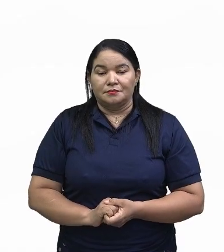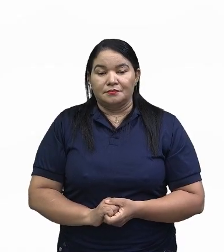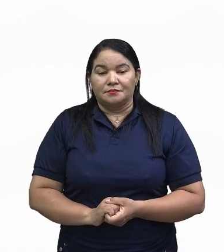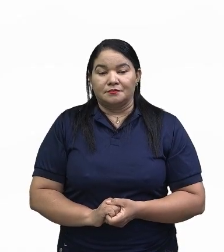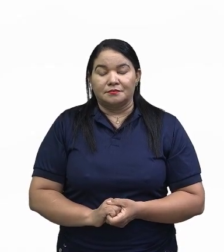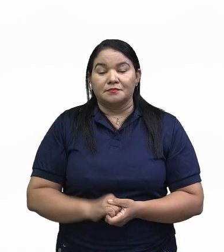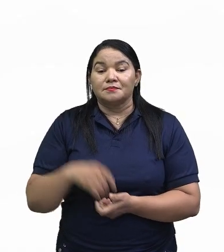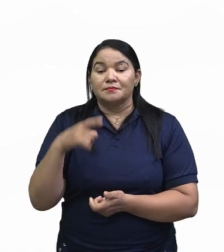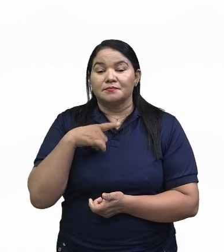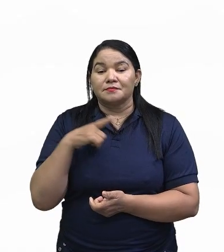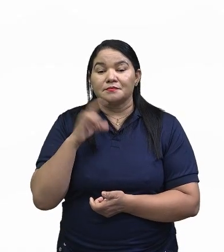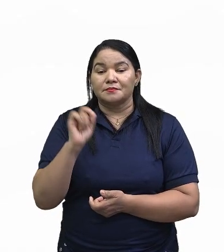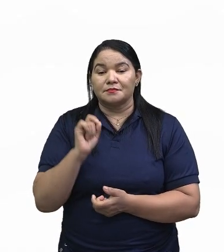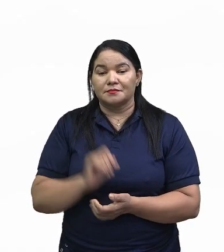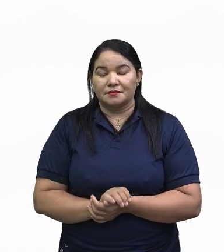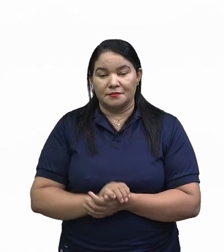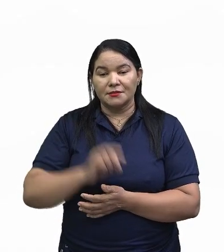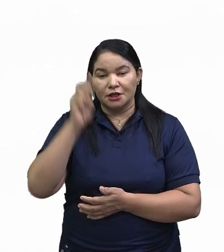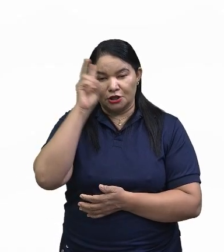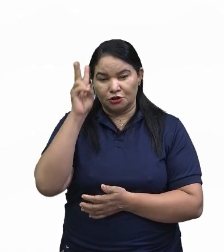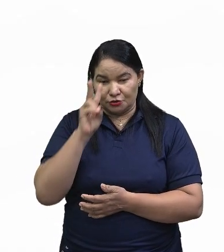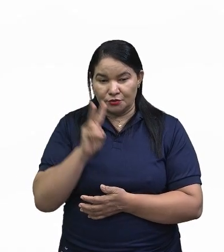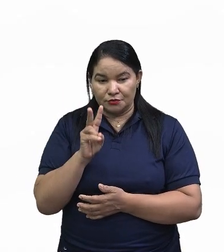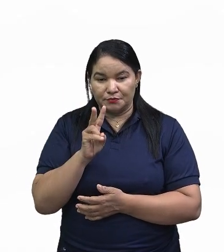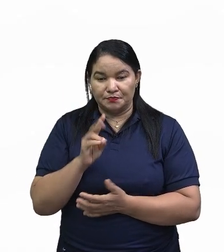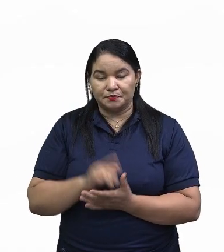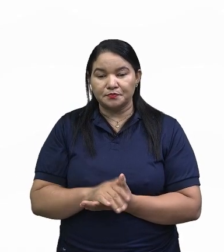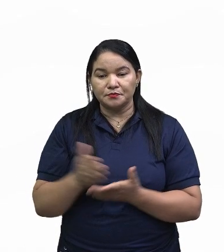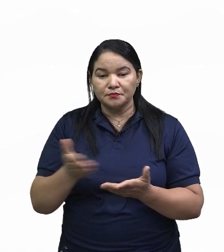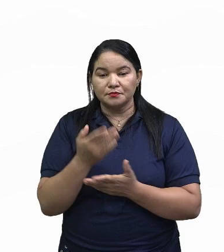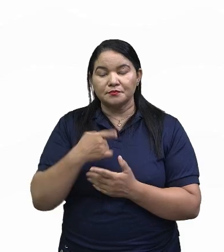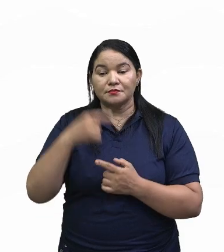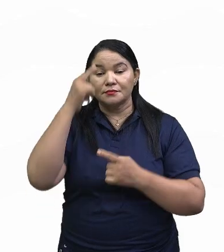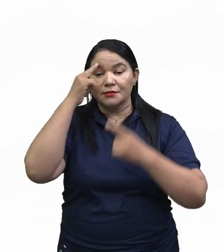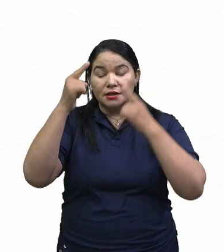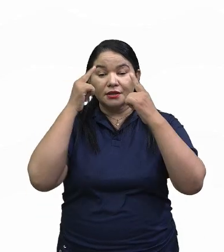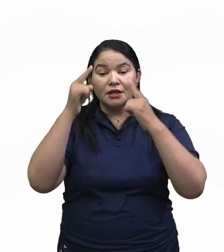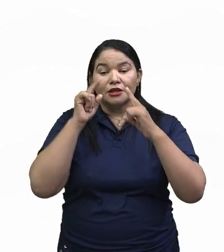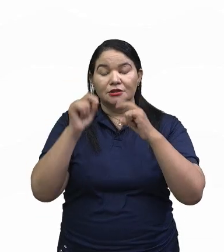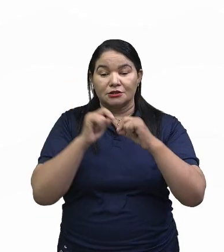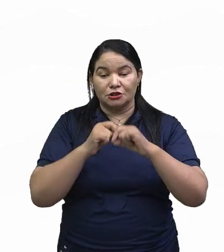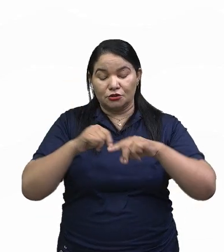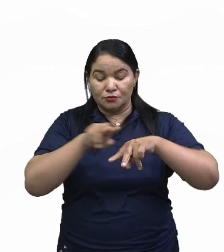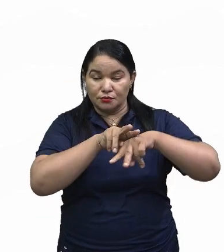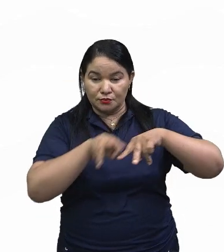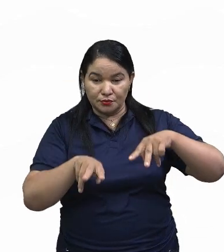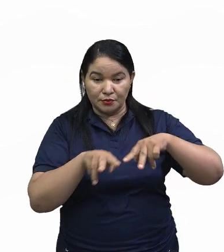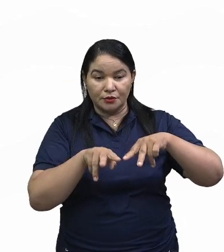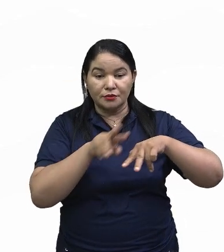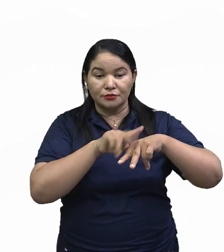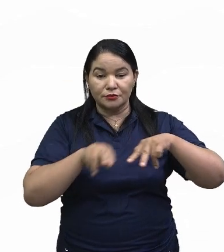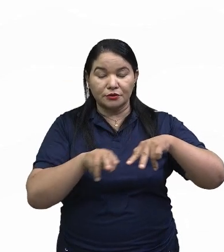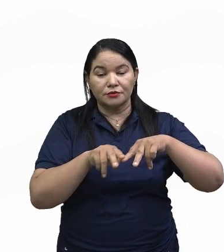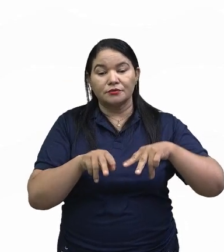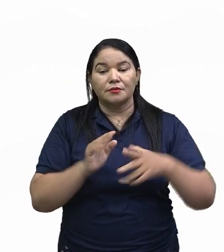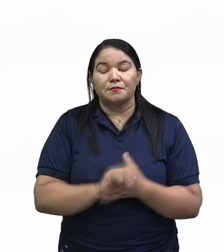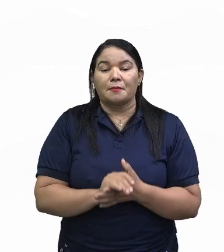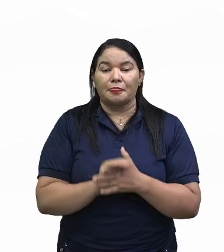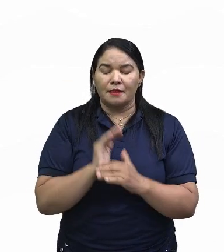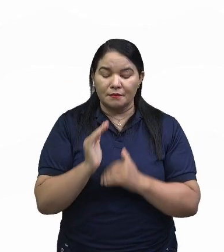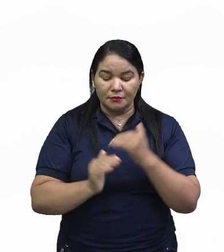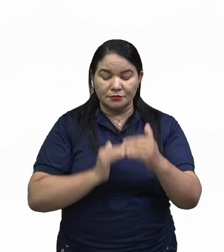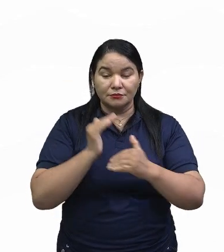Então, nós temos aqui que, historicamente, as ideias sobre gênero, elas foram construídas